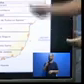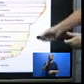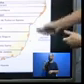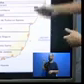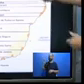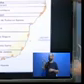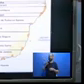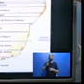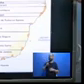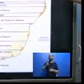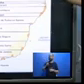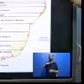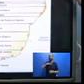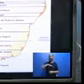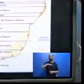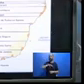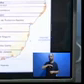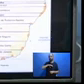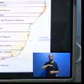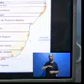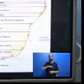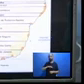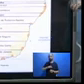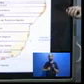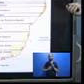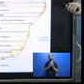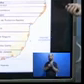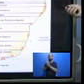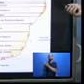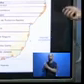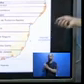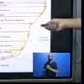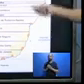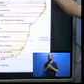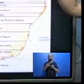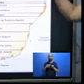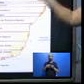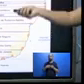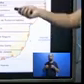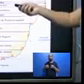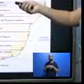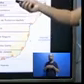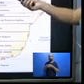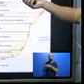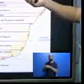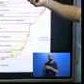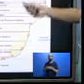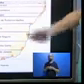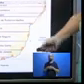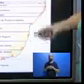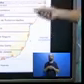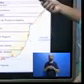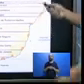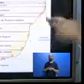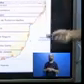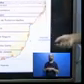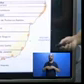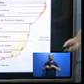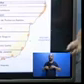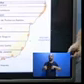Portugal. Ele tinha o dever de fundar vilas e povoados, de plantar cana-de-açúcar